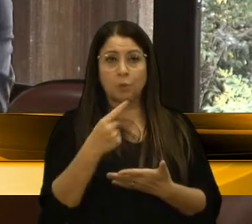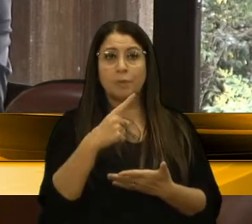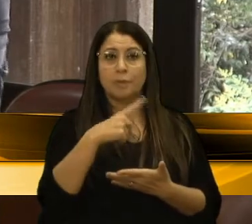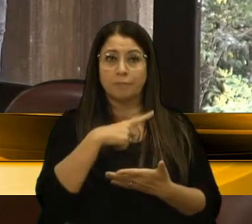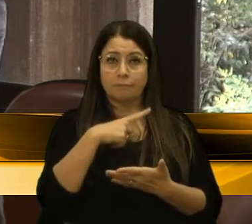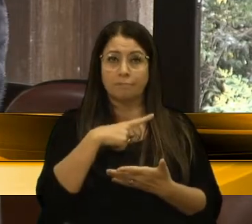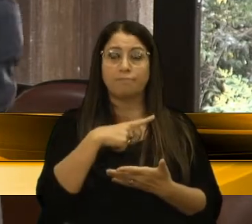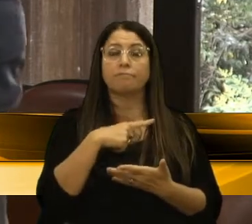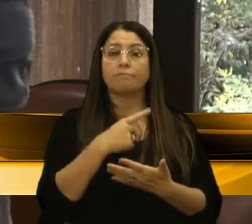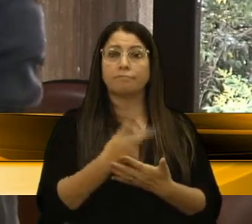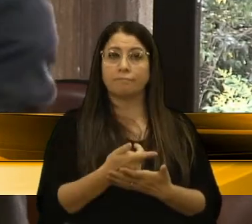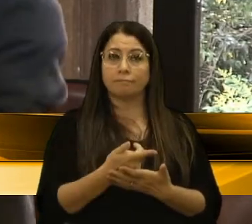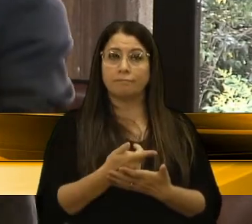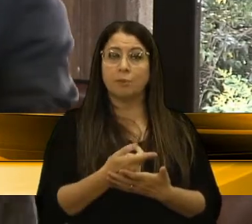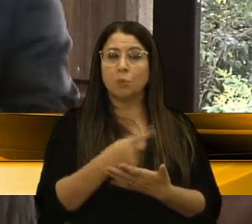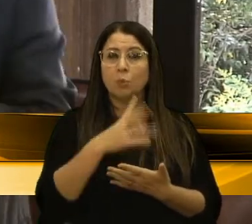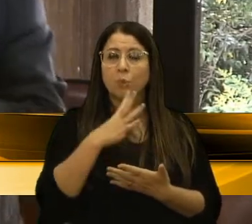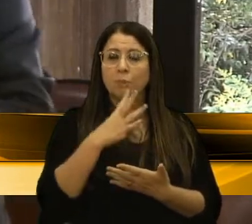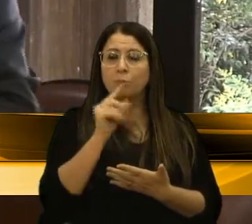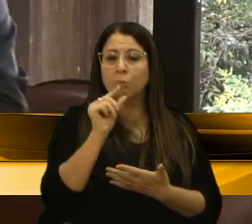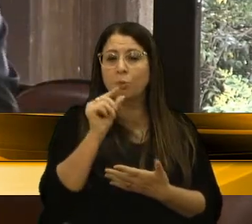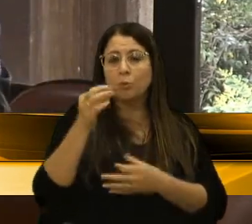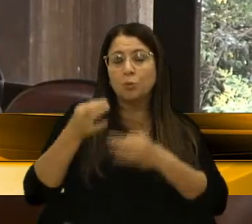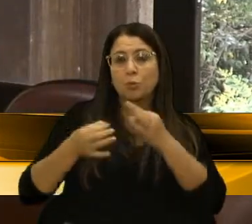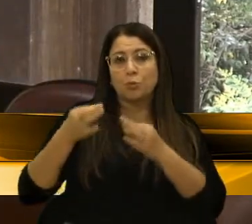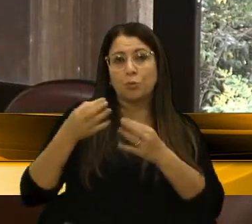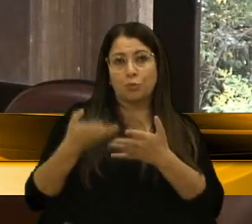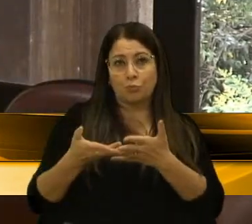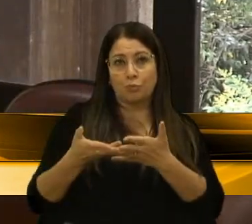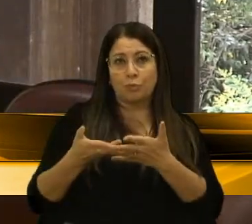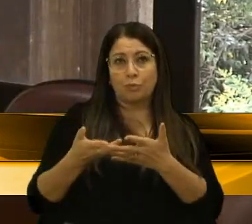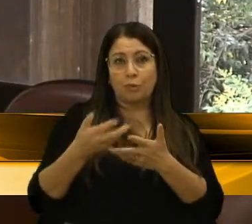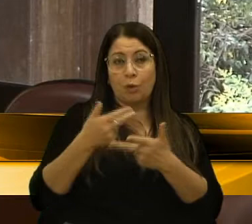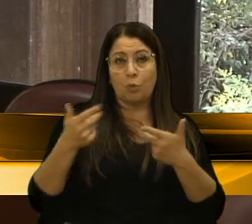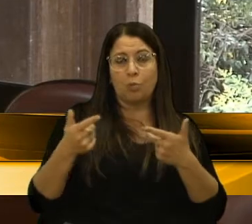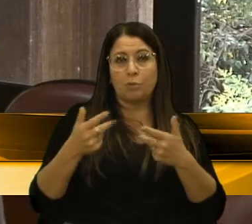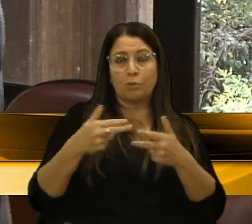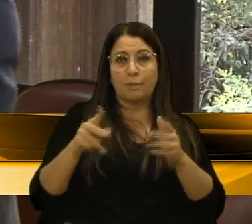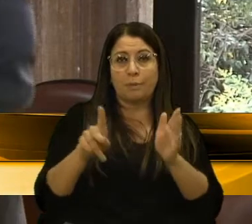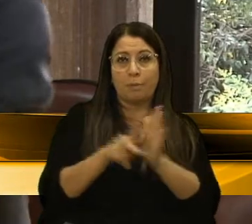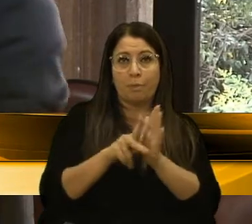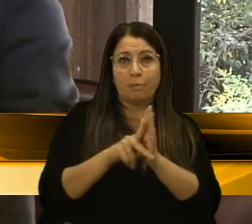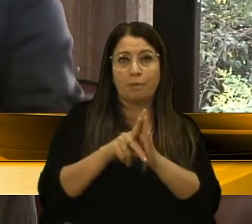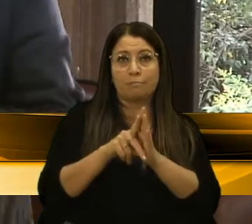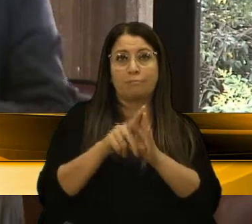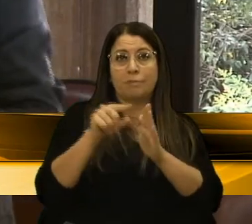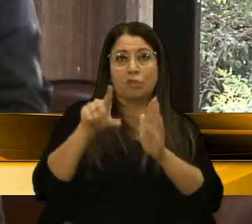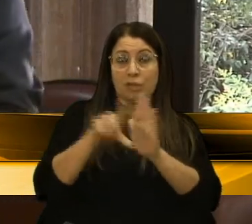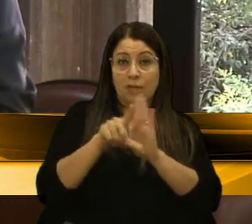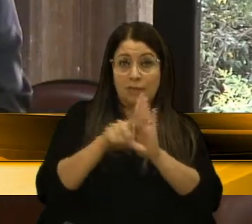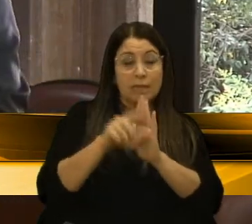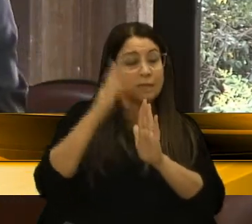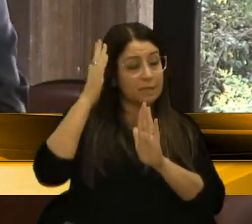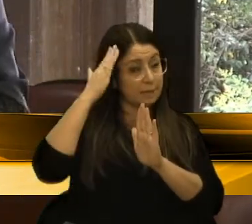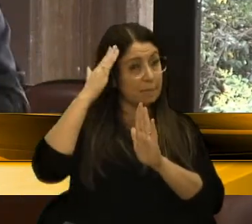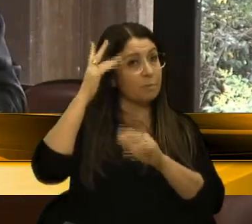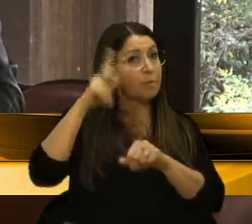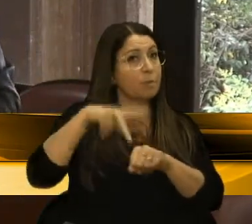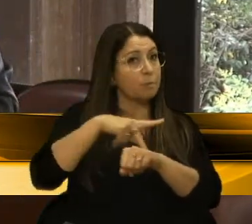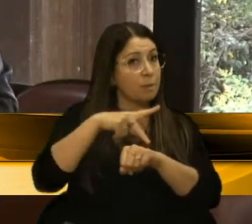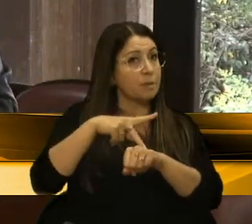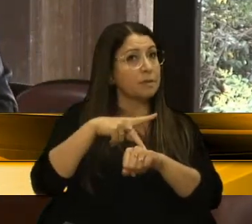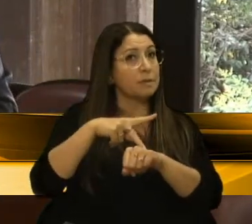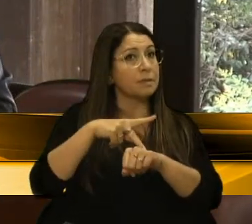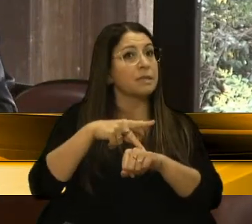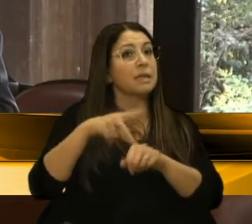um leve conhecimento jurídico também, de alguns diplomas legais, nós sabemos que no país vige até hoje a Lei